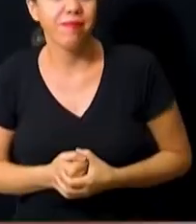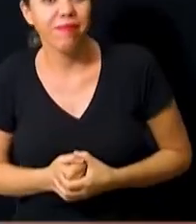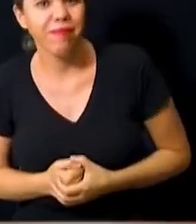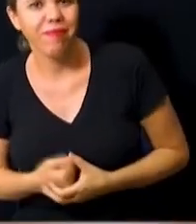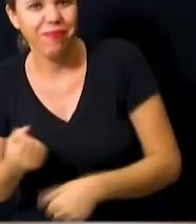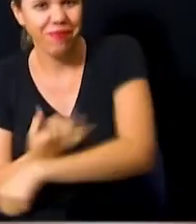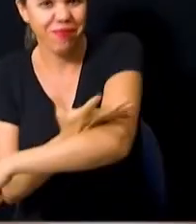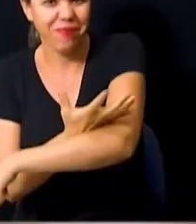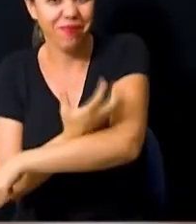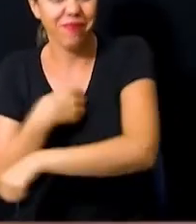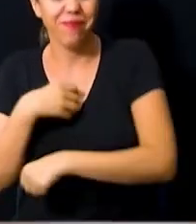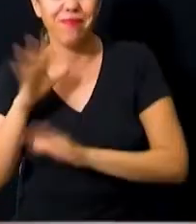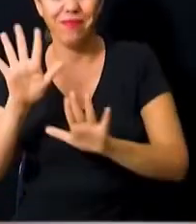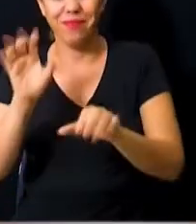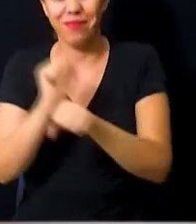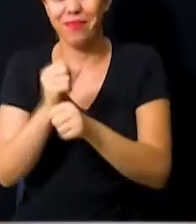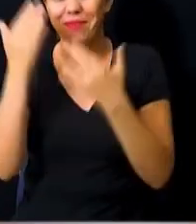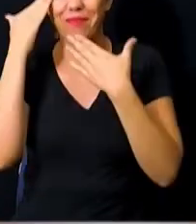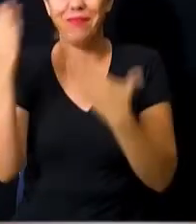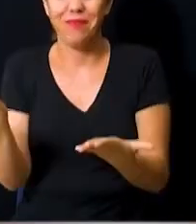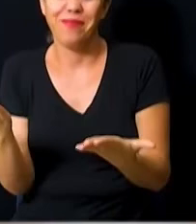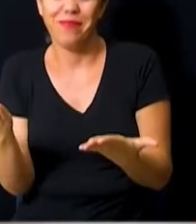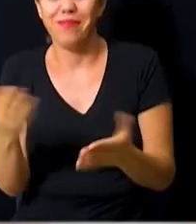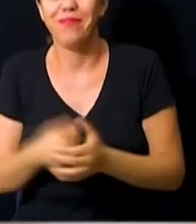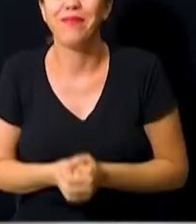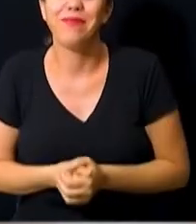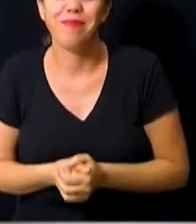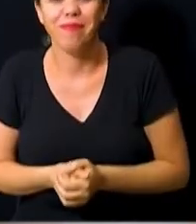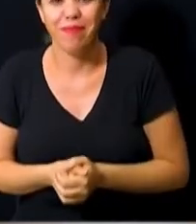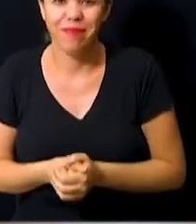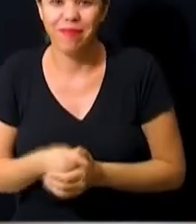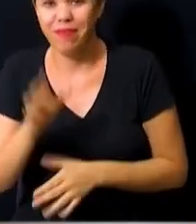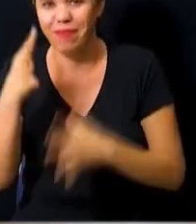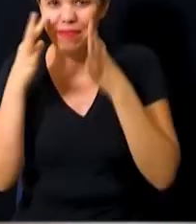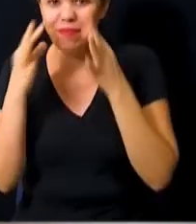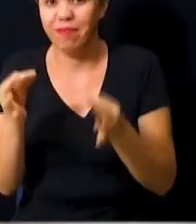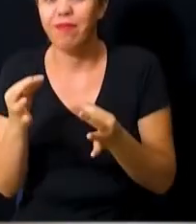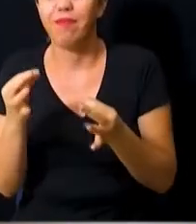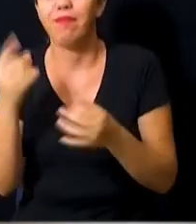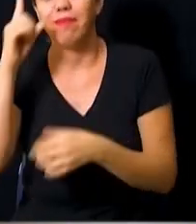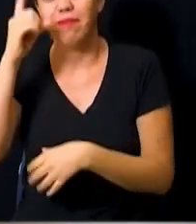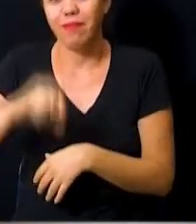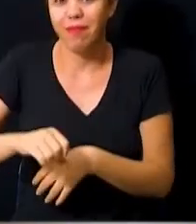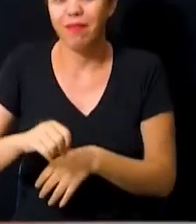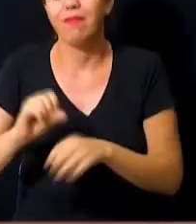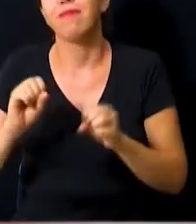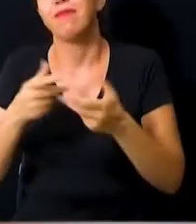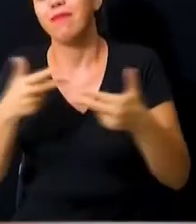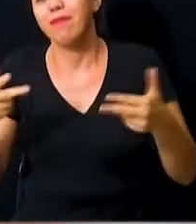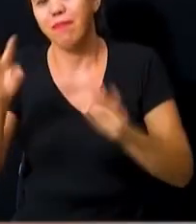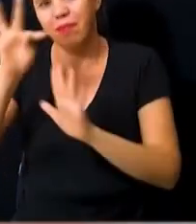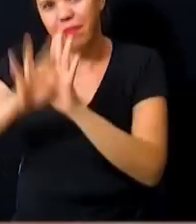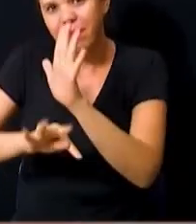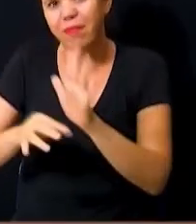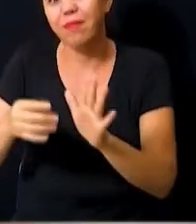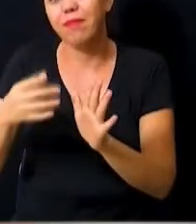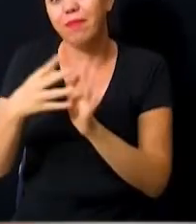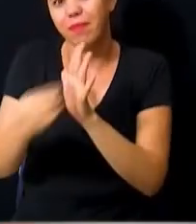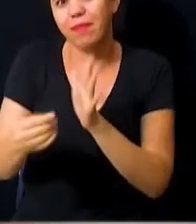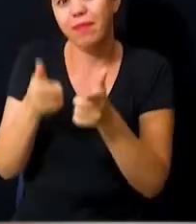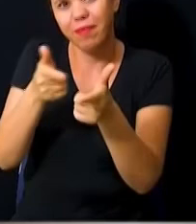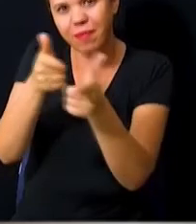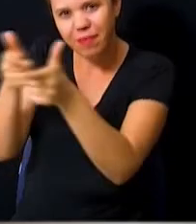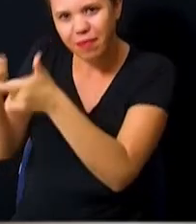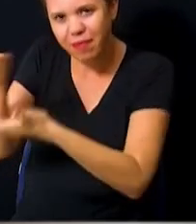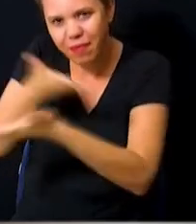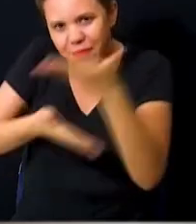São muitas emoções, beijo. Com licença, obrigado. É isso aí, PC, dia 18 e 19. Muitos textos, muita imitação,